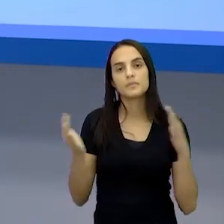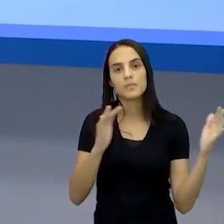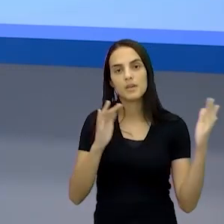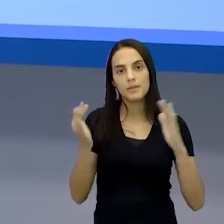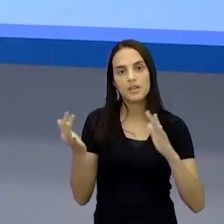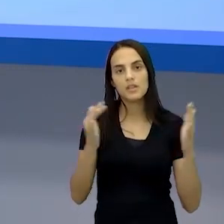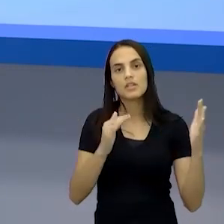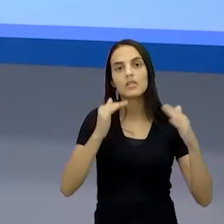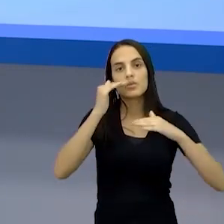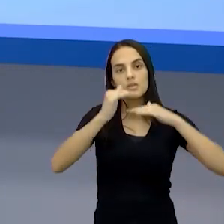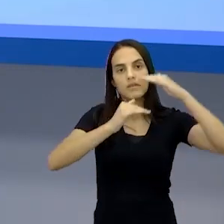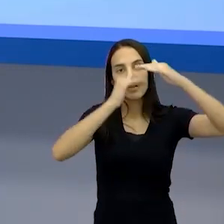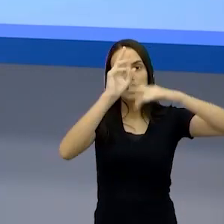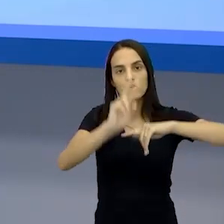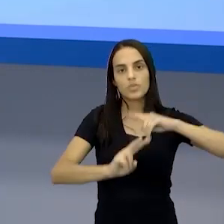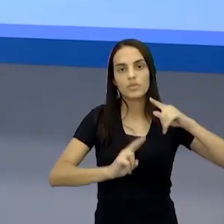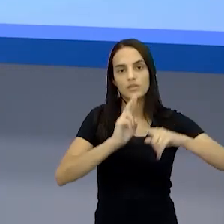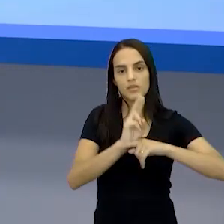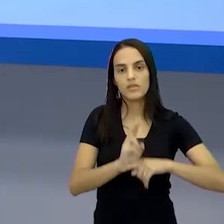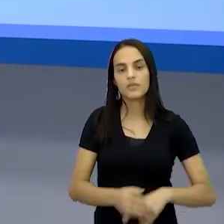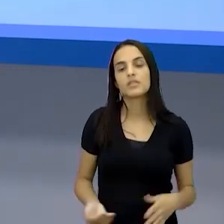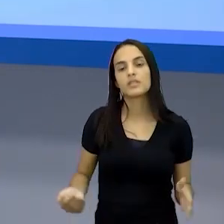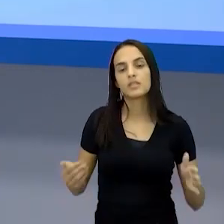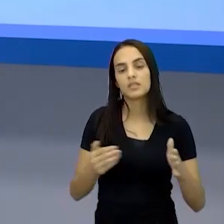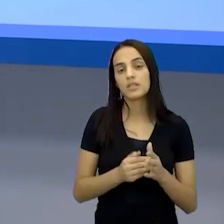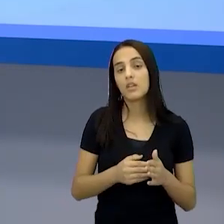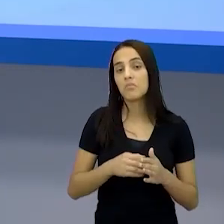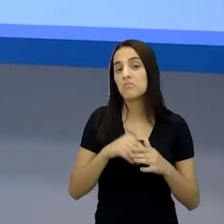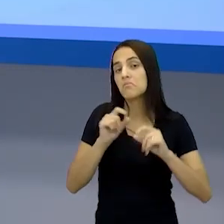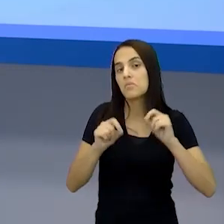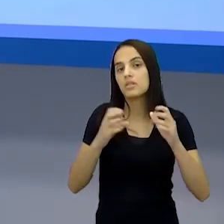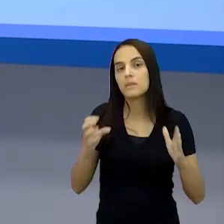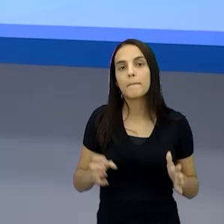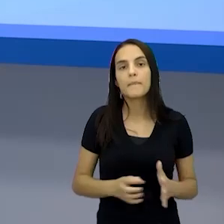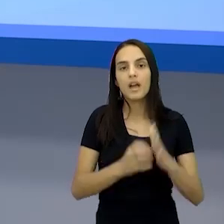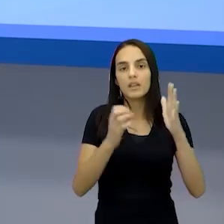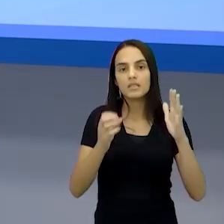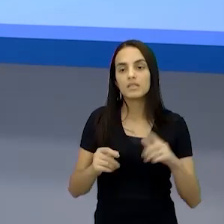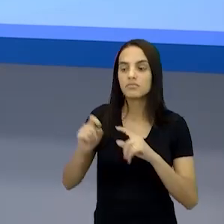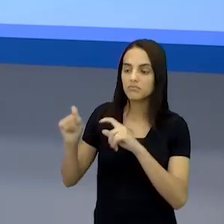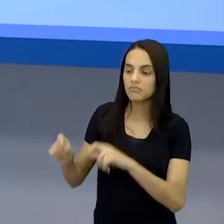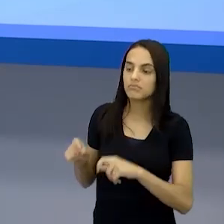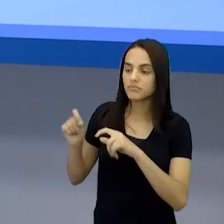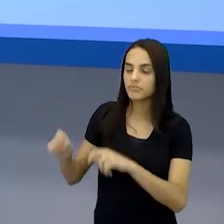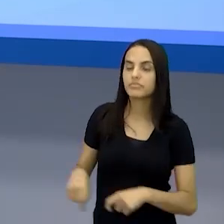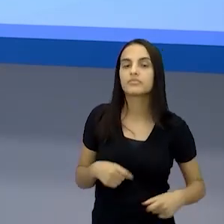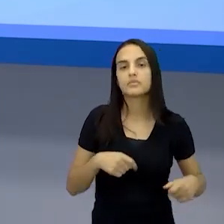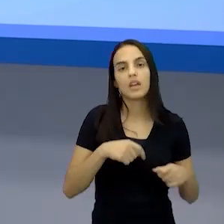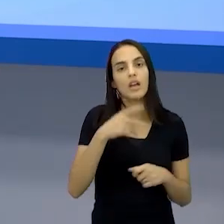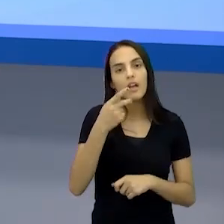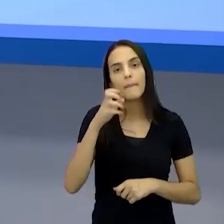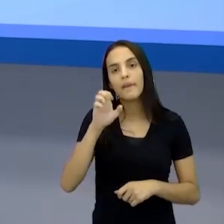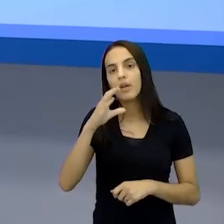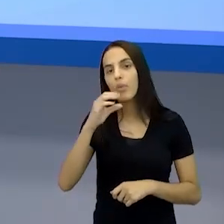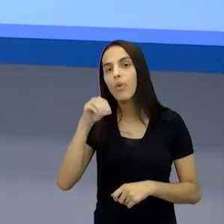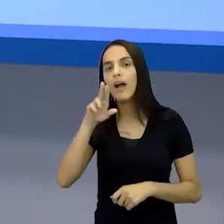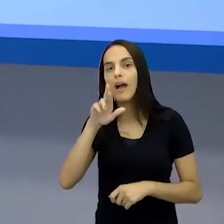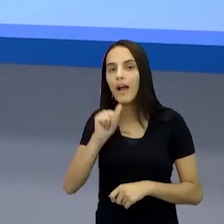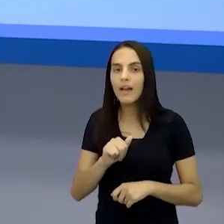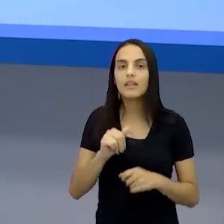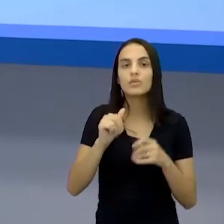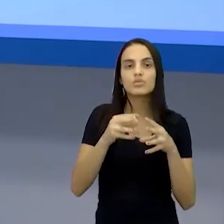ambiente, né, do desenvolvimento sustentável, até que ponto, né, afeta, né, a agricultura, a pecuária, afeta o solo